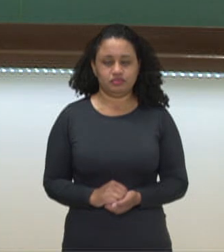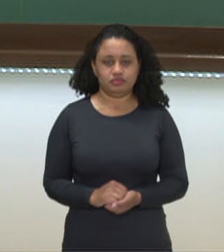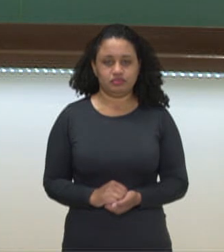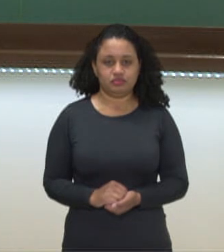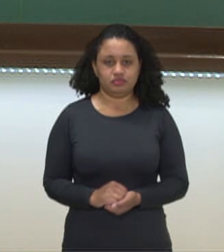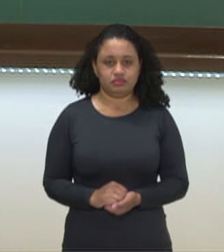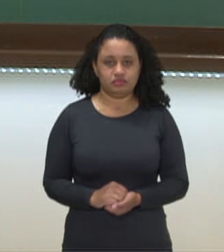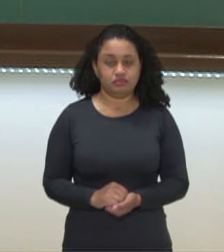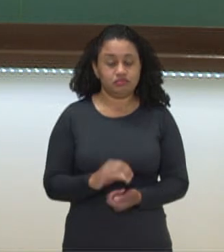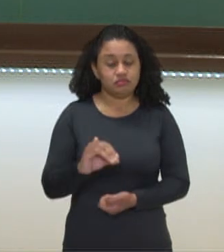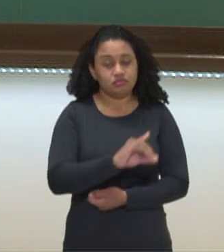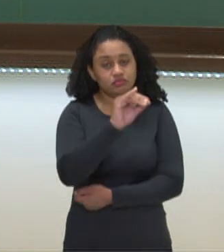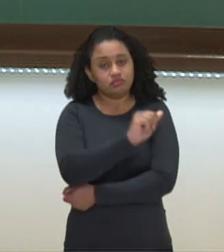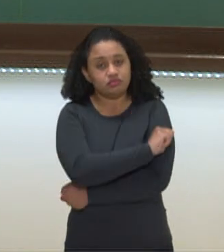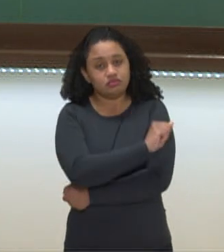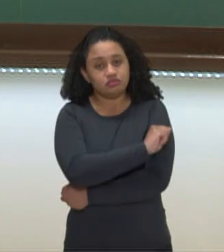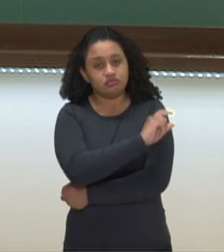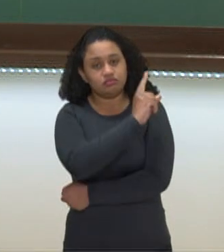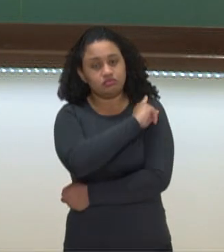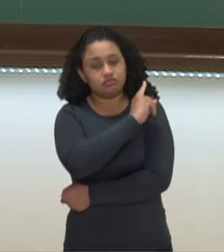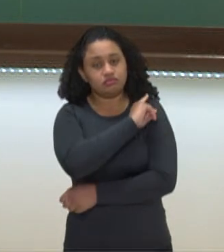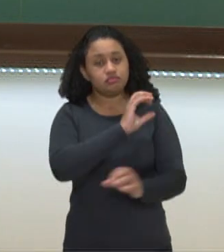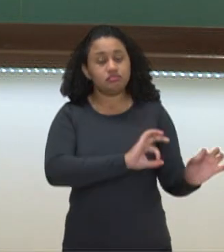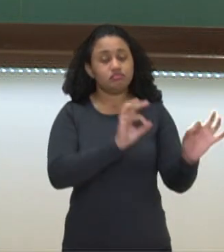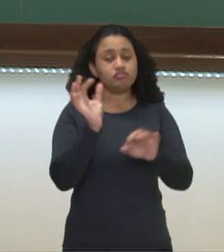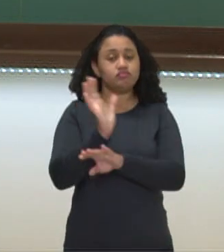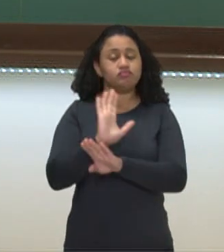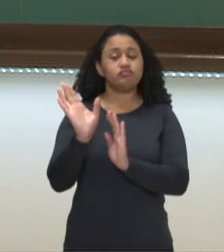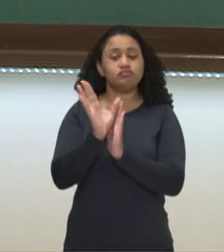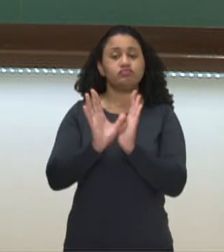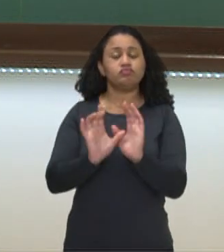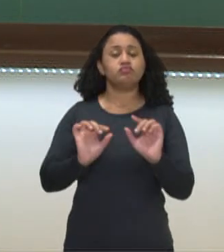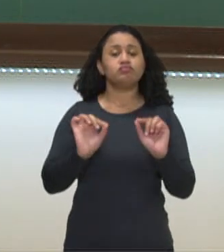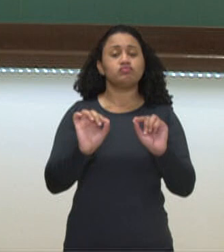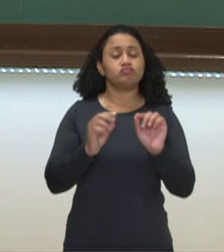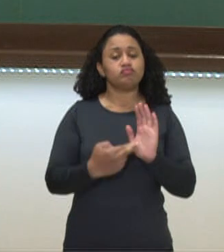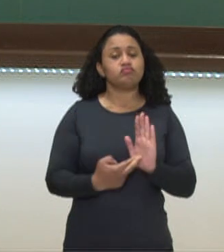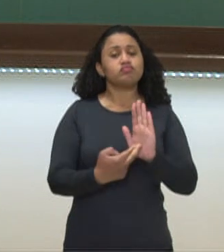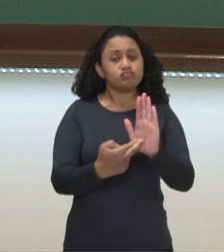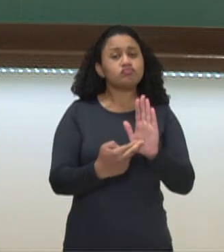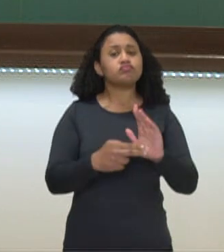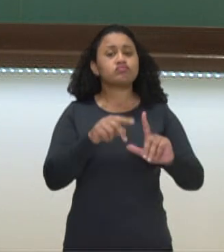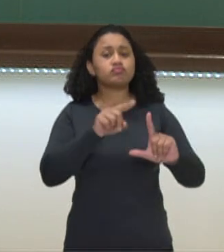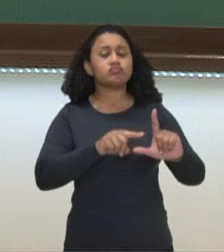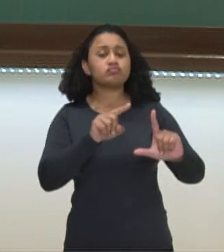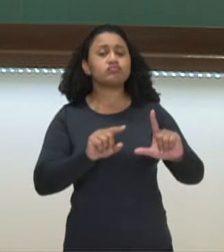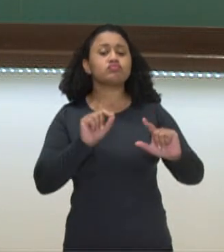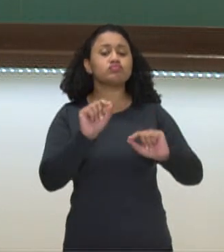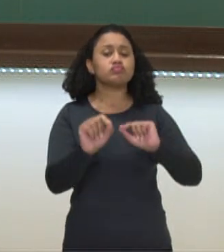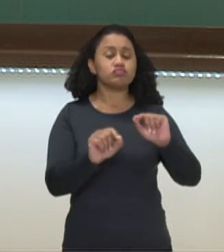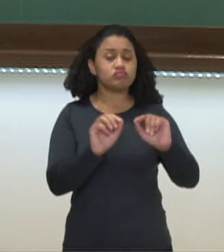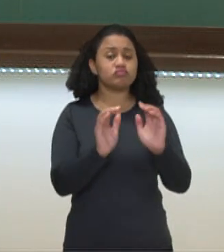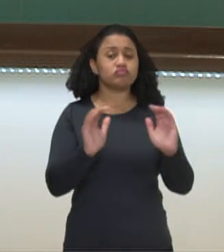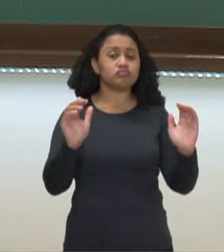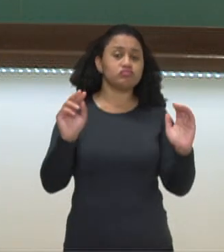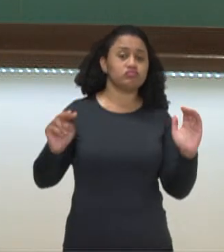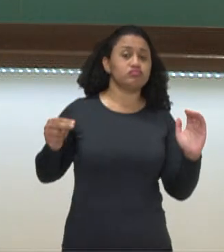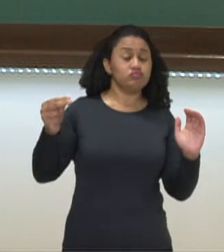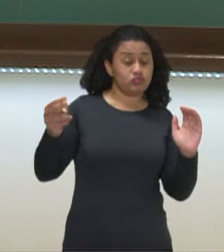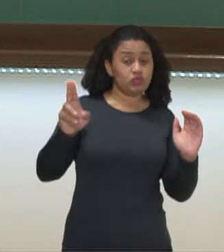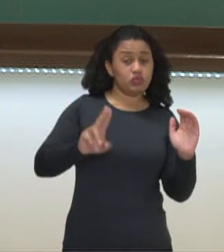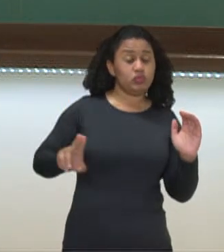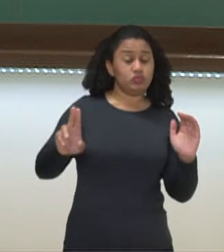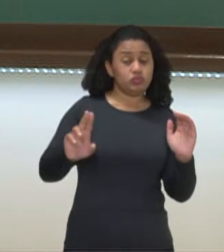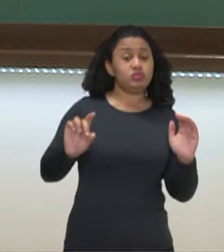Olá, estudante da primeira série! Nesse vídeo, nós vamos falar sobre a representação gráfica de uma função quadrática usando